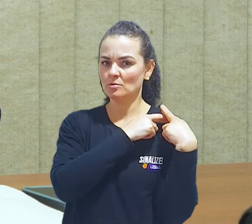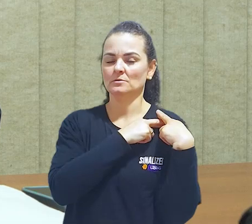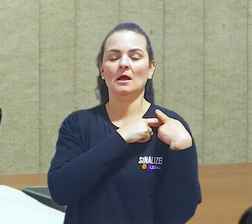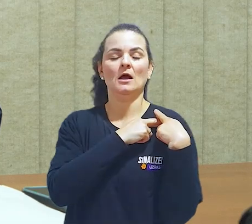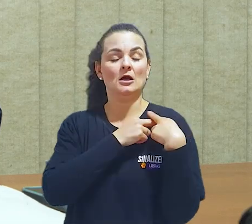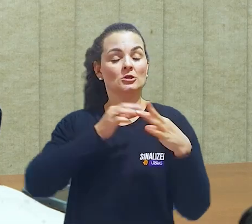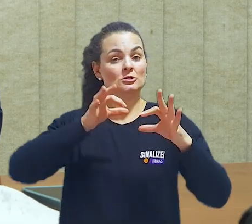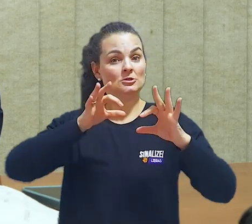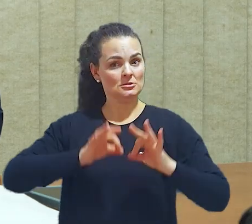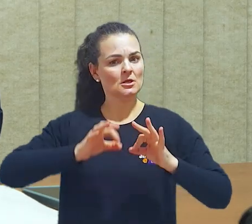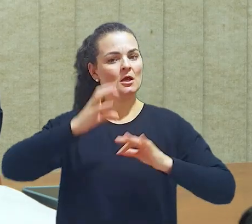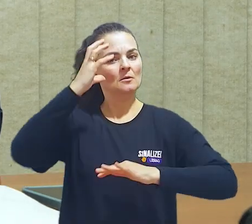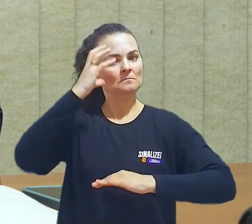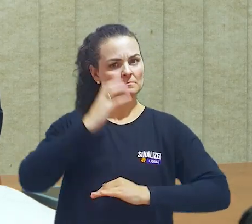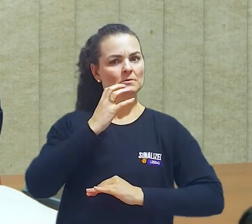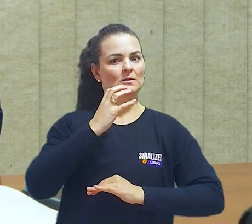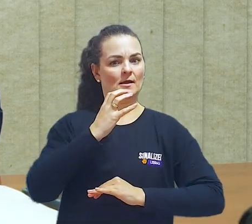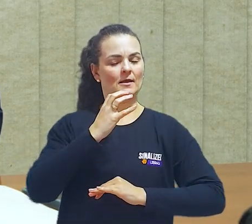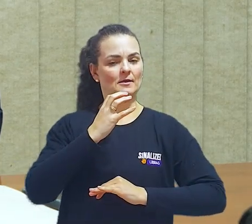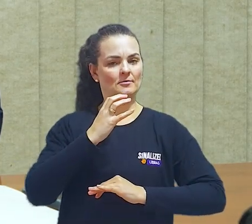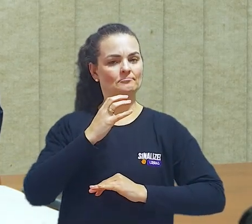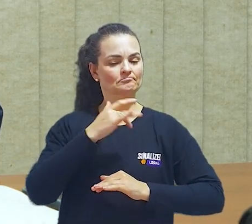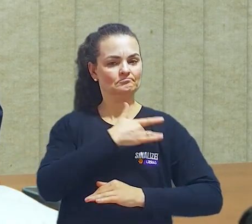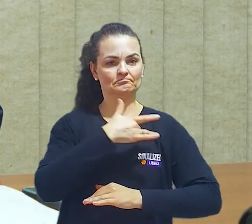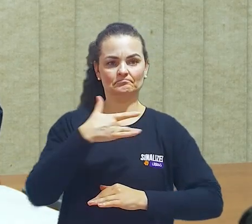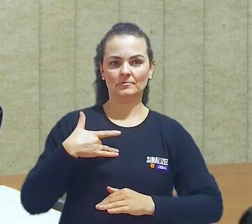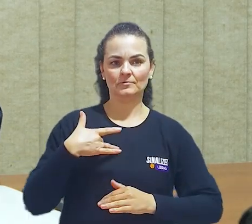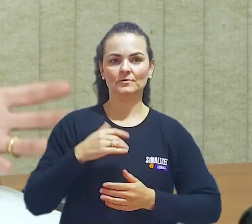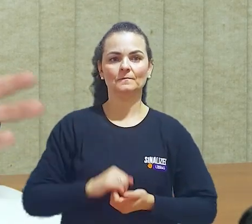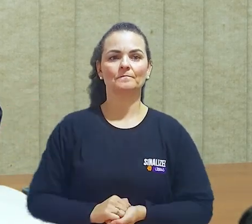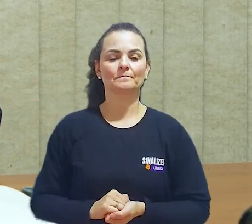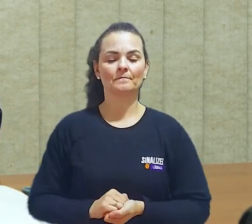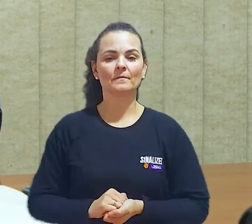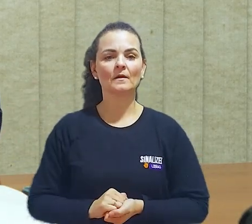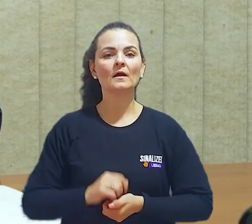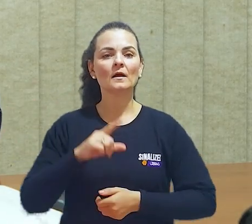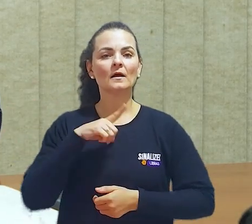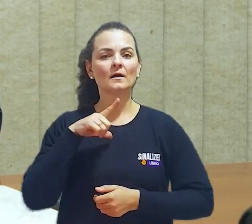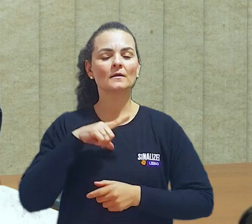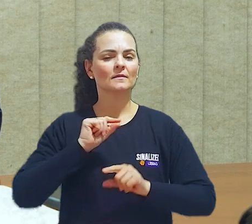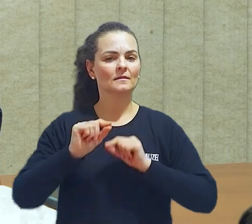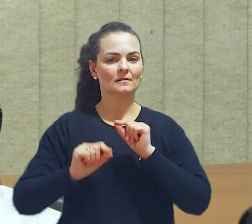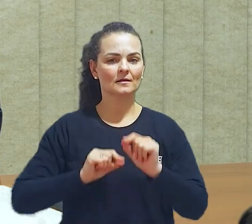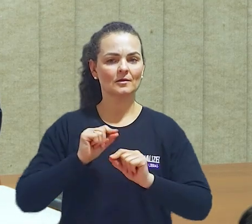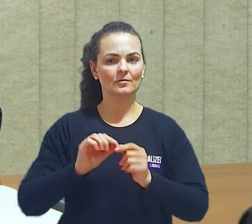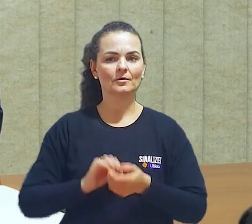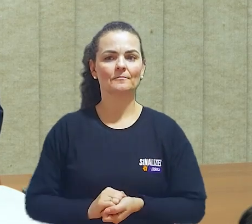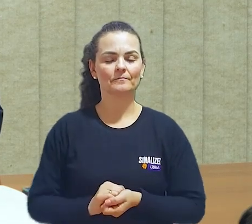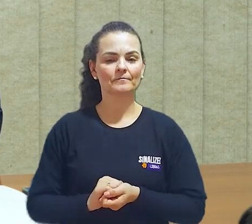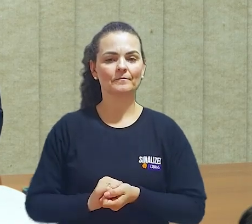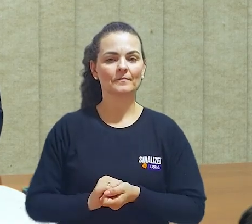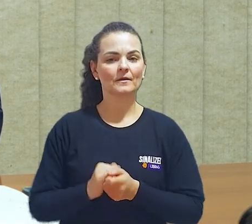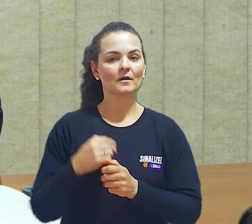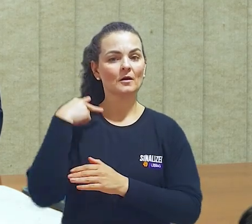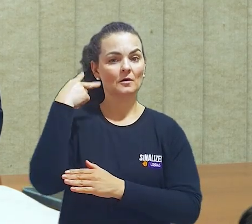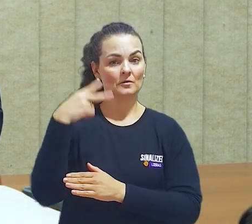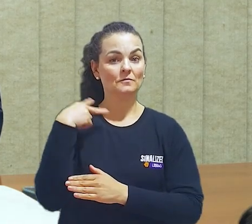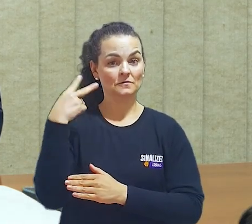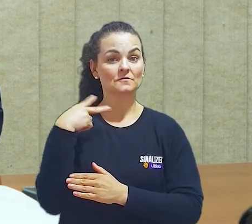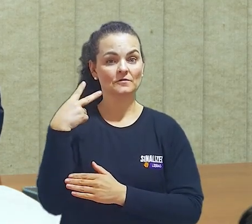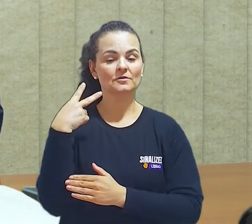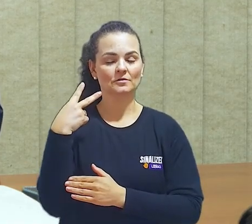que está acontecendo na questão da saúde. Outra situação que a Casa levantou através do vereador aqui